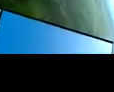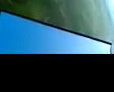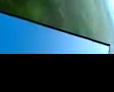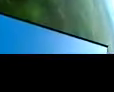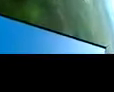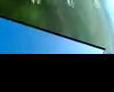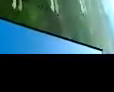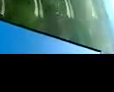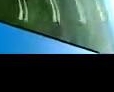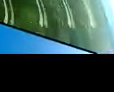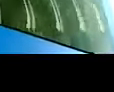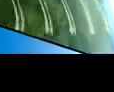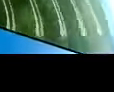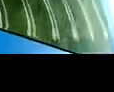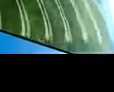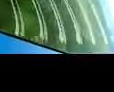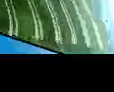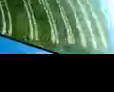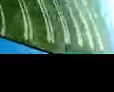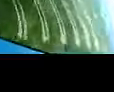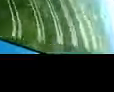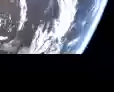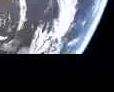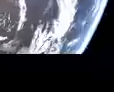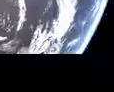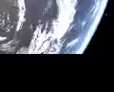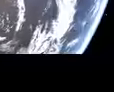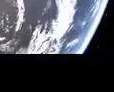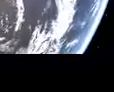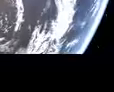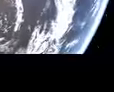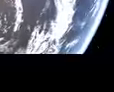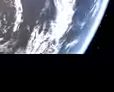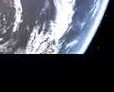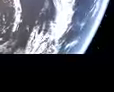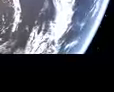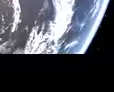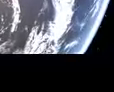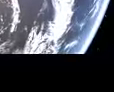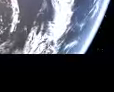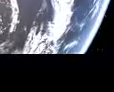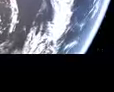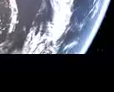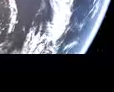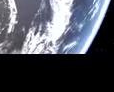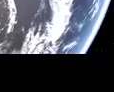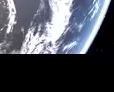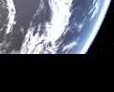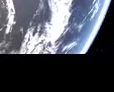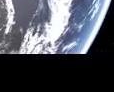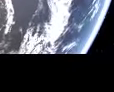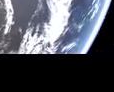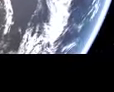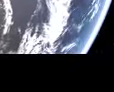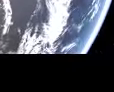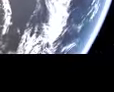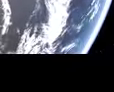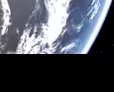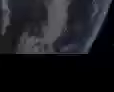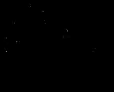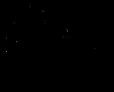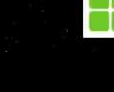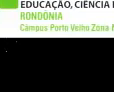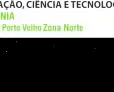Atenção Polos EAD. Após o top de 5 segundos, mais educação, ciência e tecnologia no